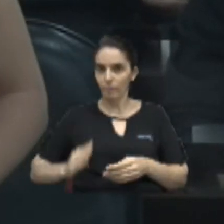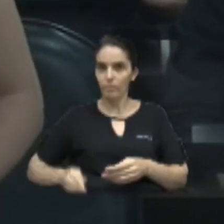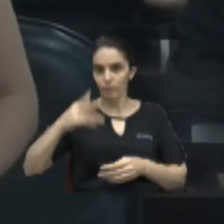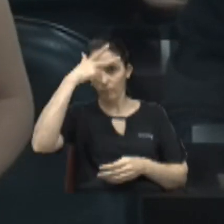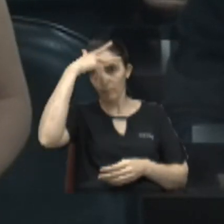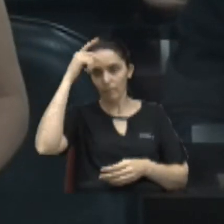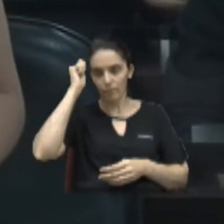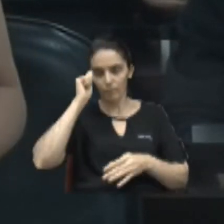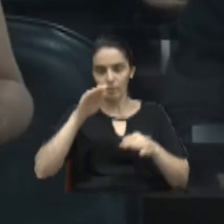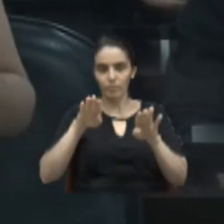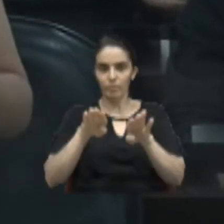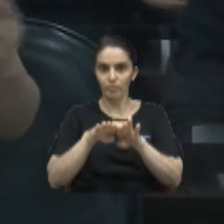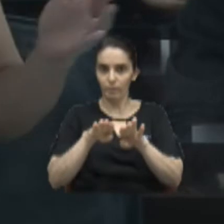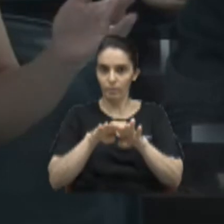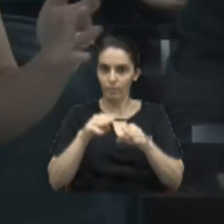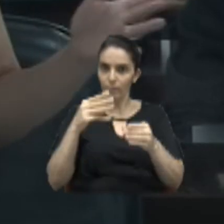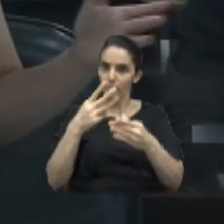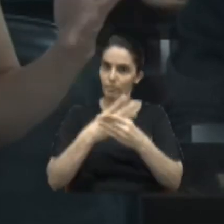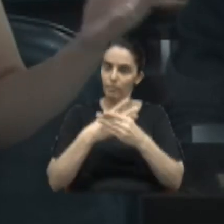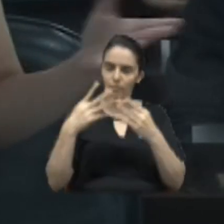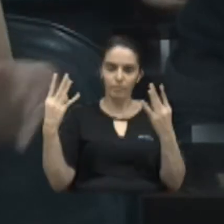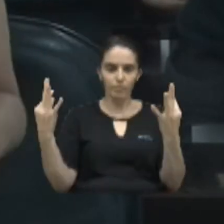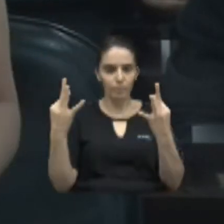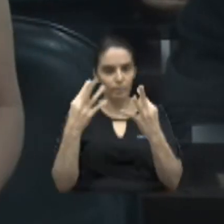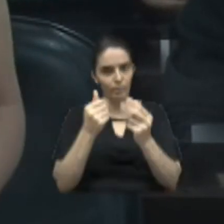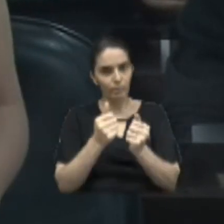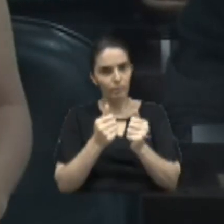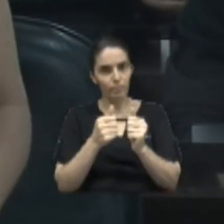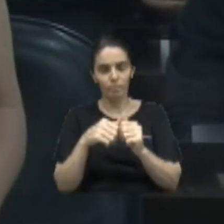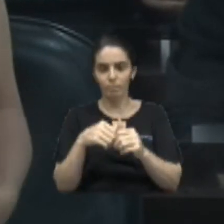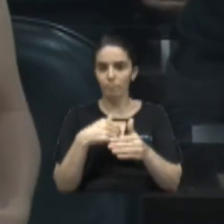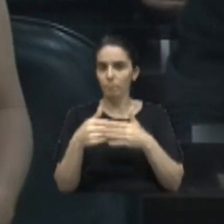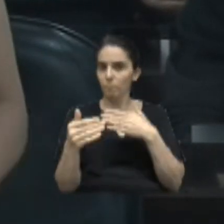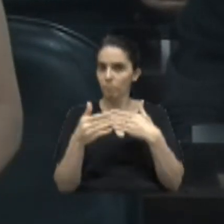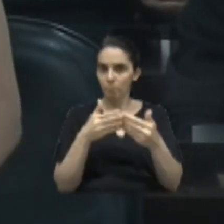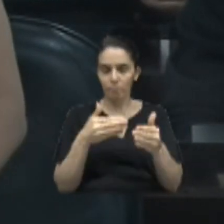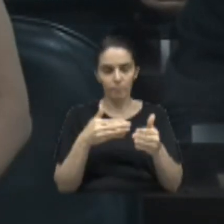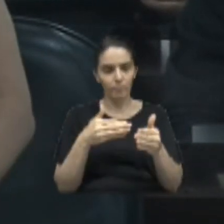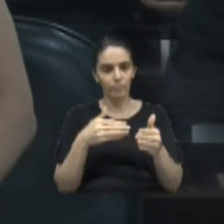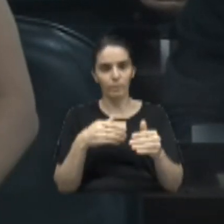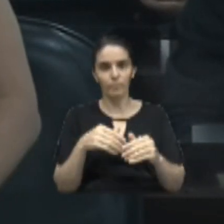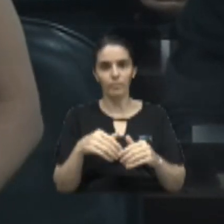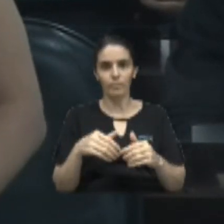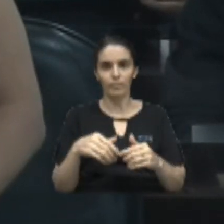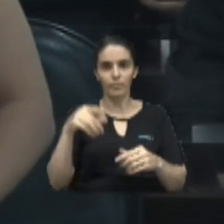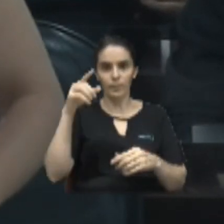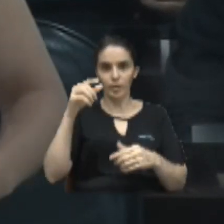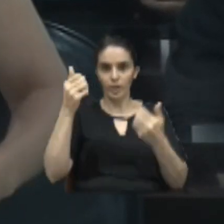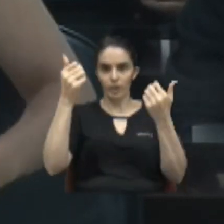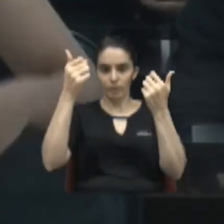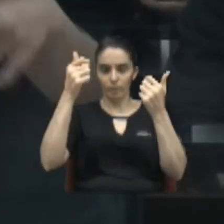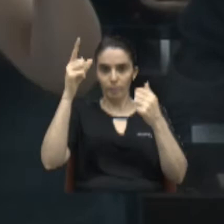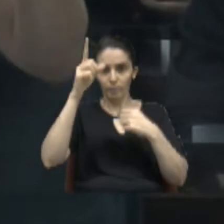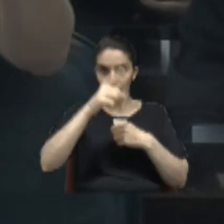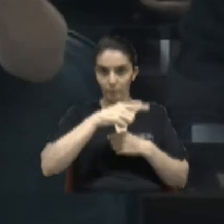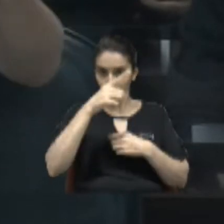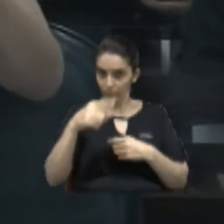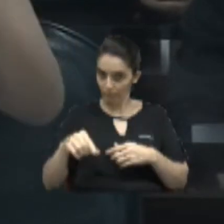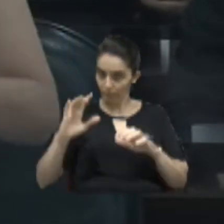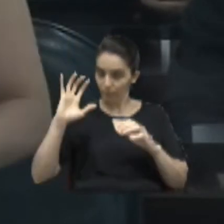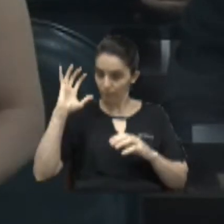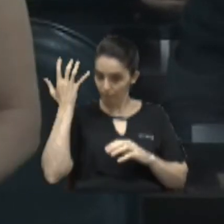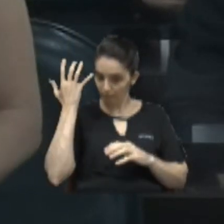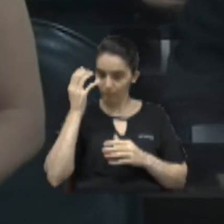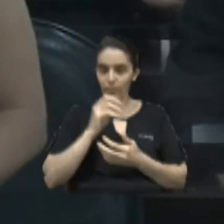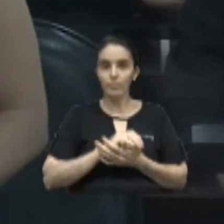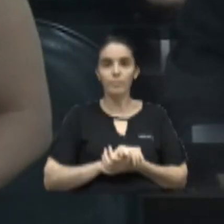Câmara Municipal, para quase todo e qualquer campeonato e condecoração que acontece aqui na cidade. muito amigo do